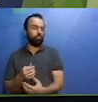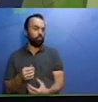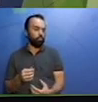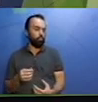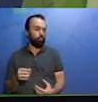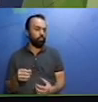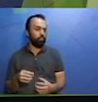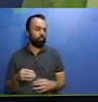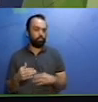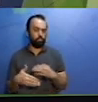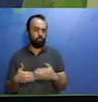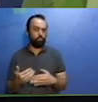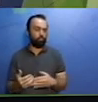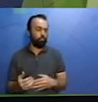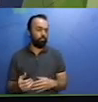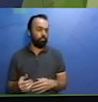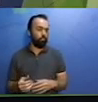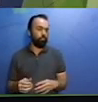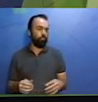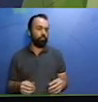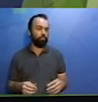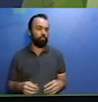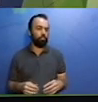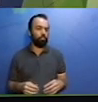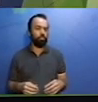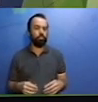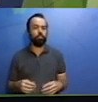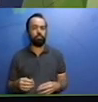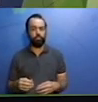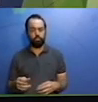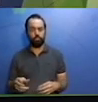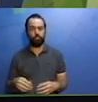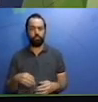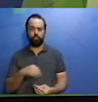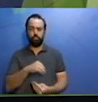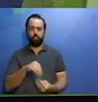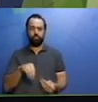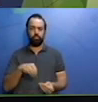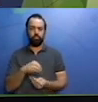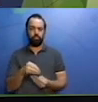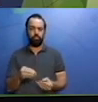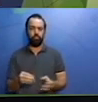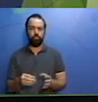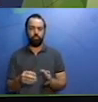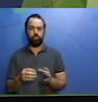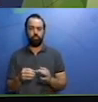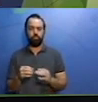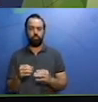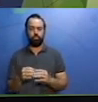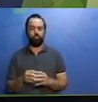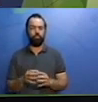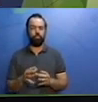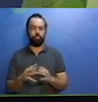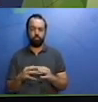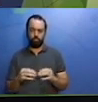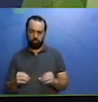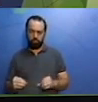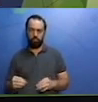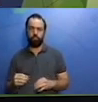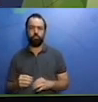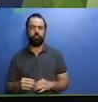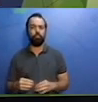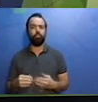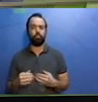gás ele se liquefaz, né, ele passa para o estado líquido, ele vira uma mistura homogênea de líquidos. Então ele precisa passar para o